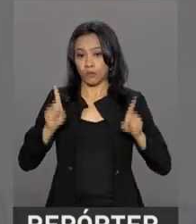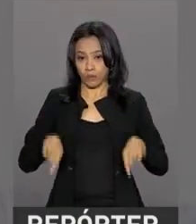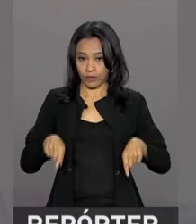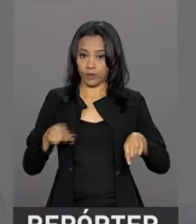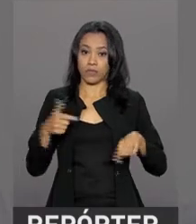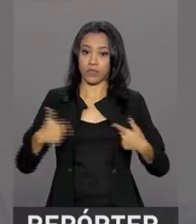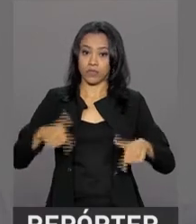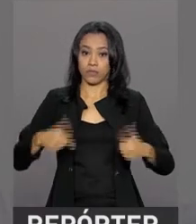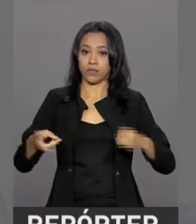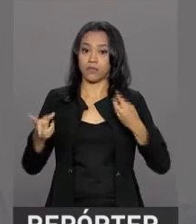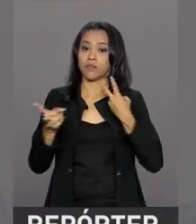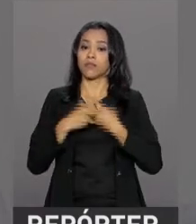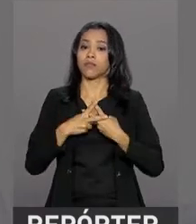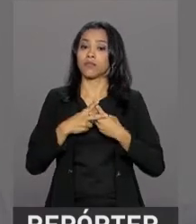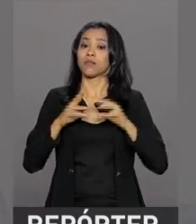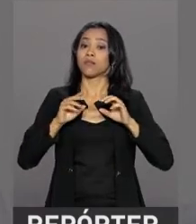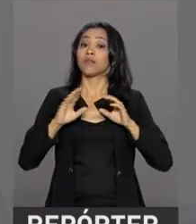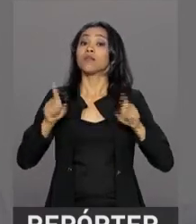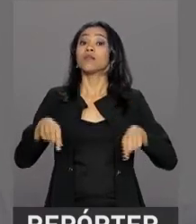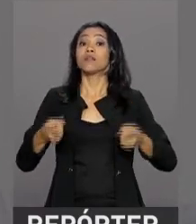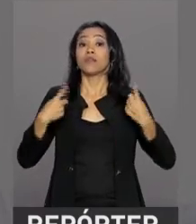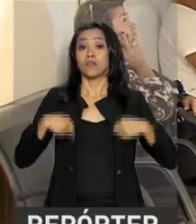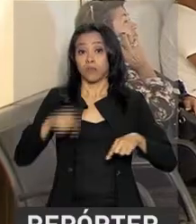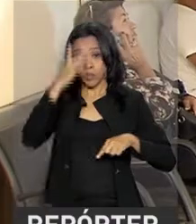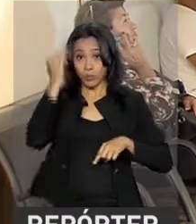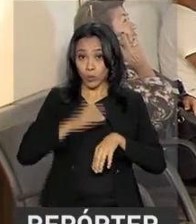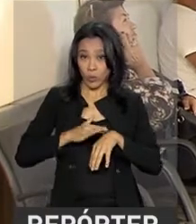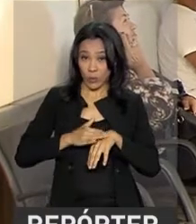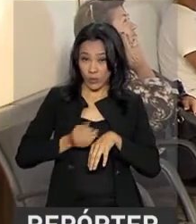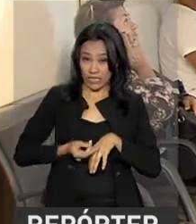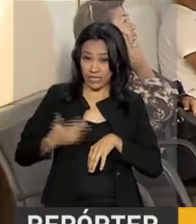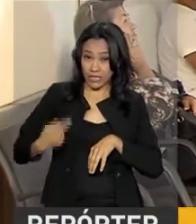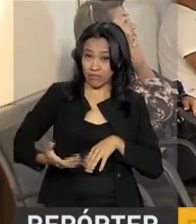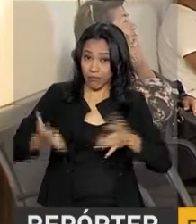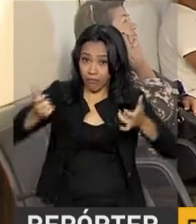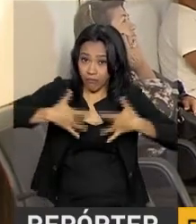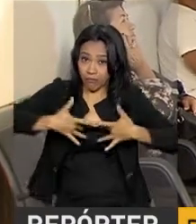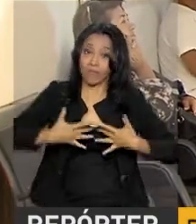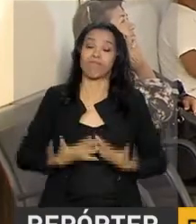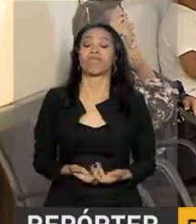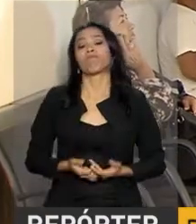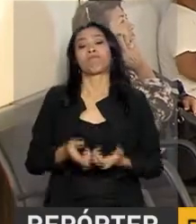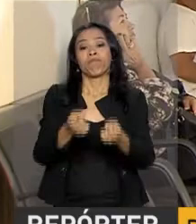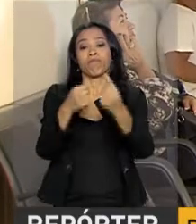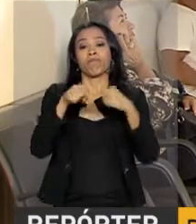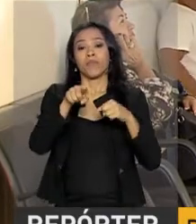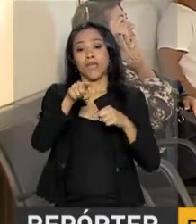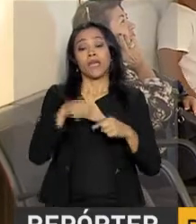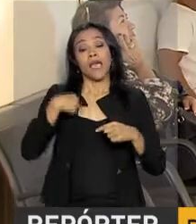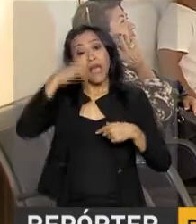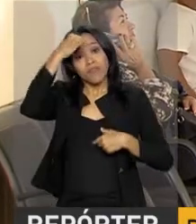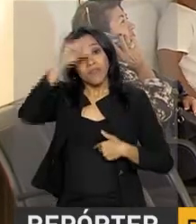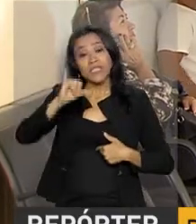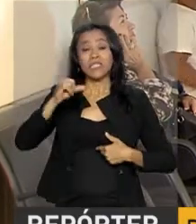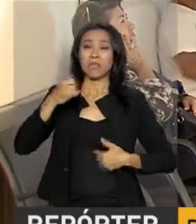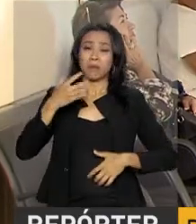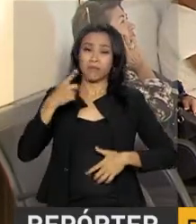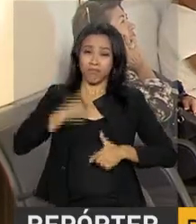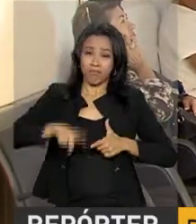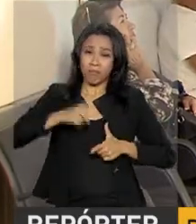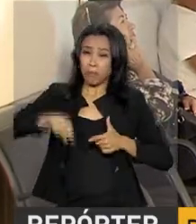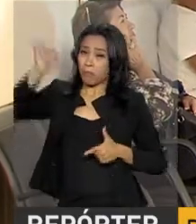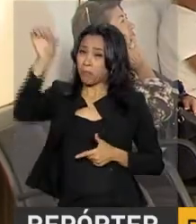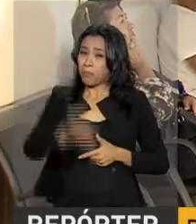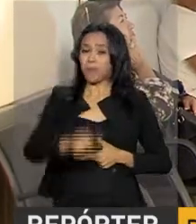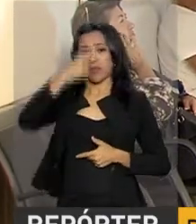além de pessoas com doenças crônicas a vacina previne os riscos de complicação de uma gripe que podem levar uma